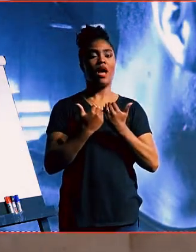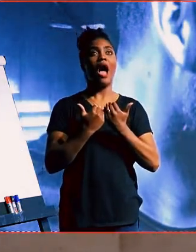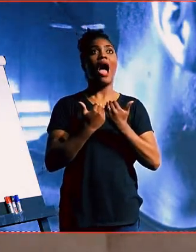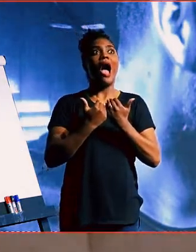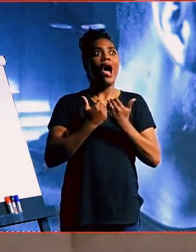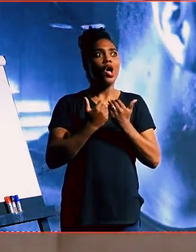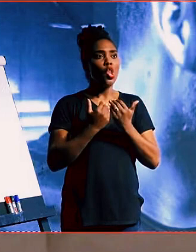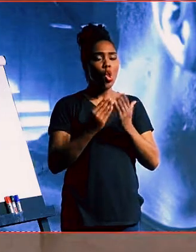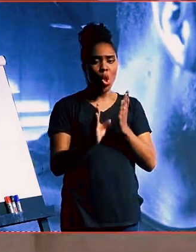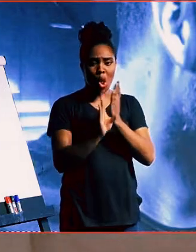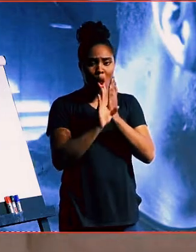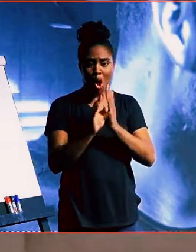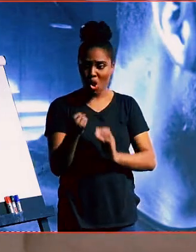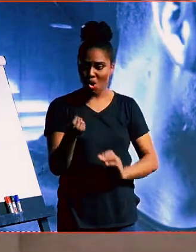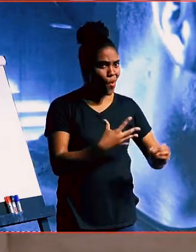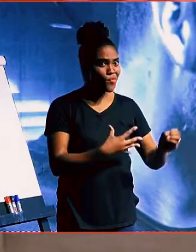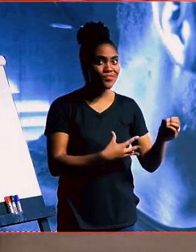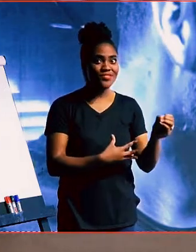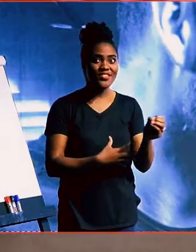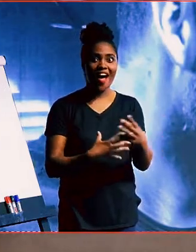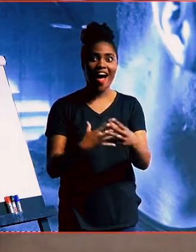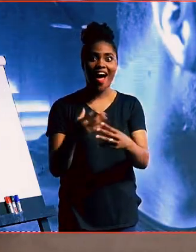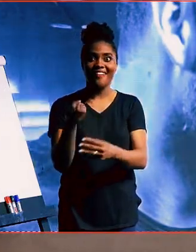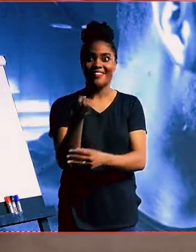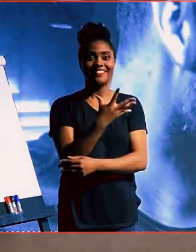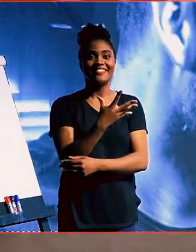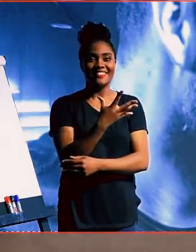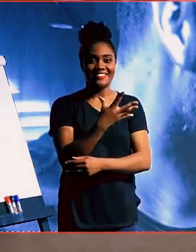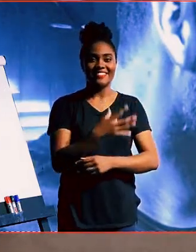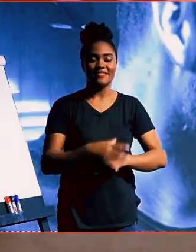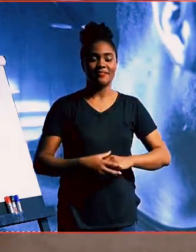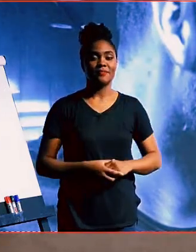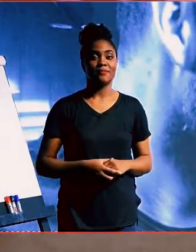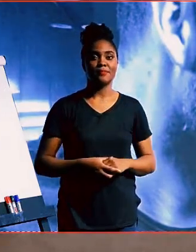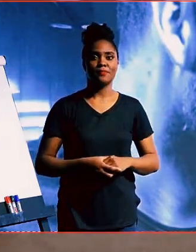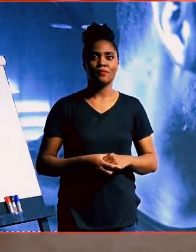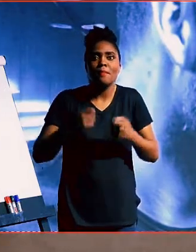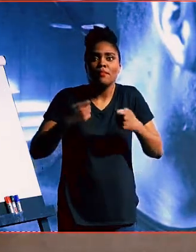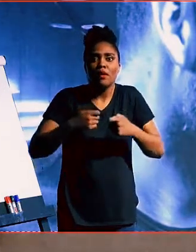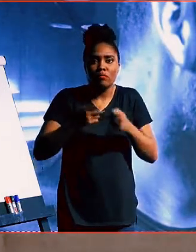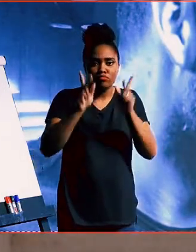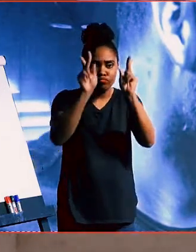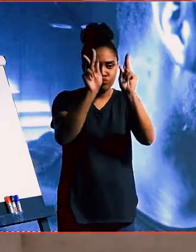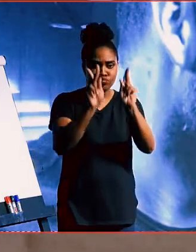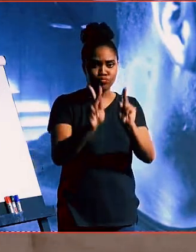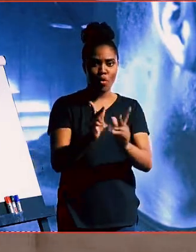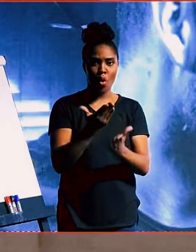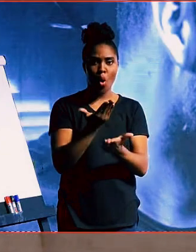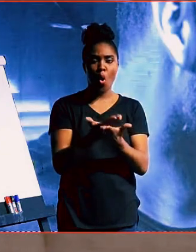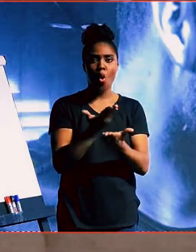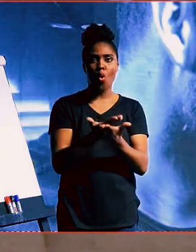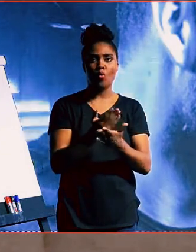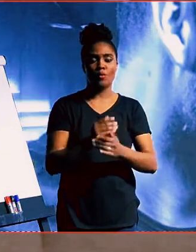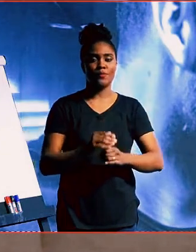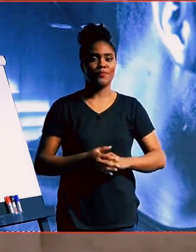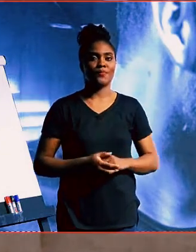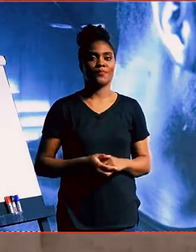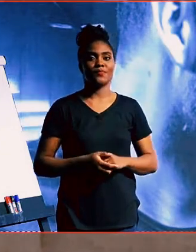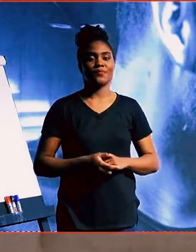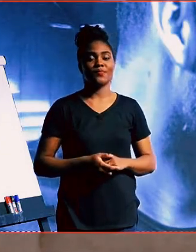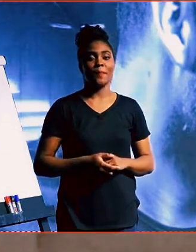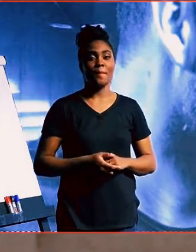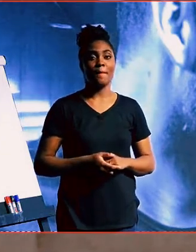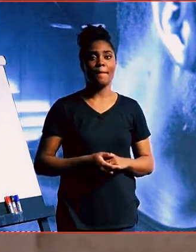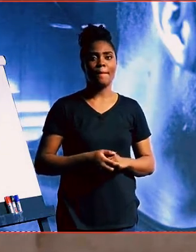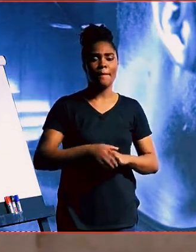e testes novos é como se fosse um laboratório isso é um monologia isso é uma forma de estudar o ser humano quem confrontou o tempo criou ou para